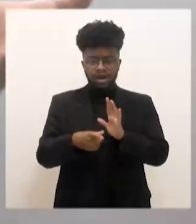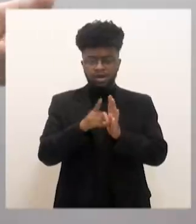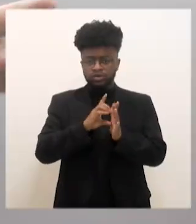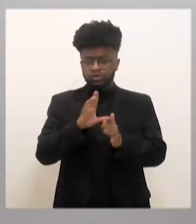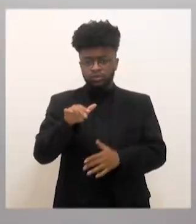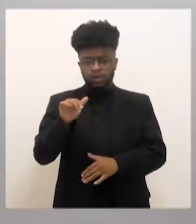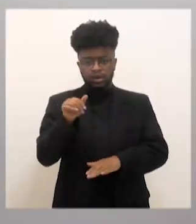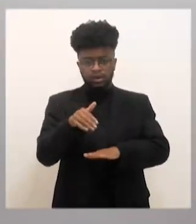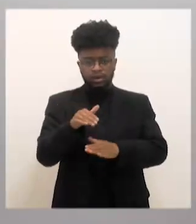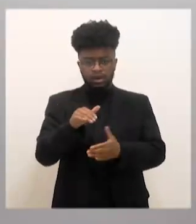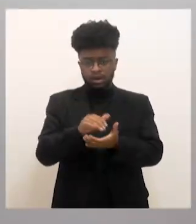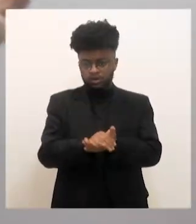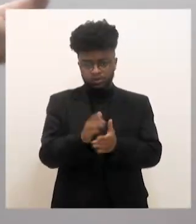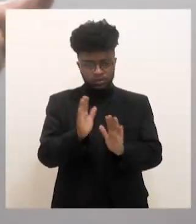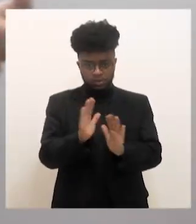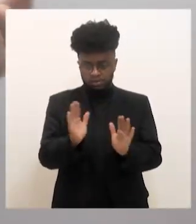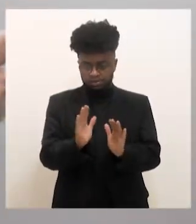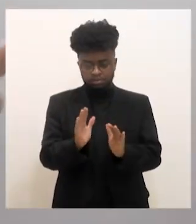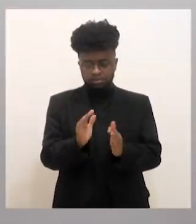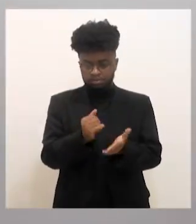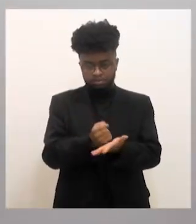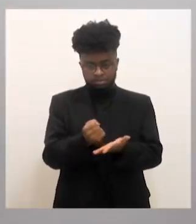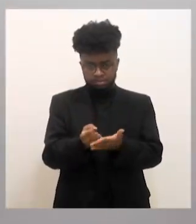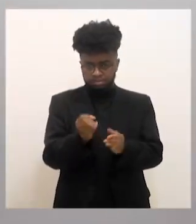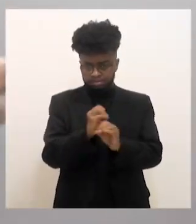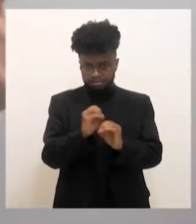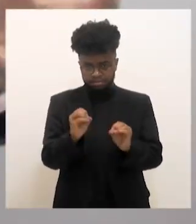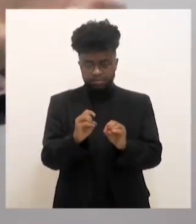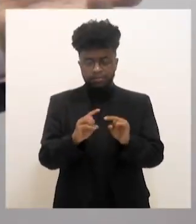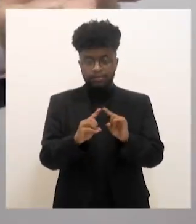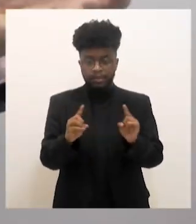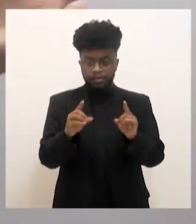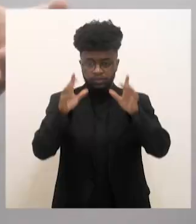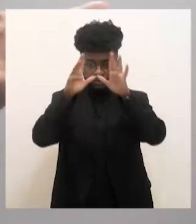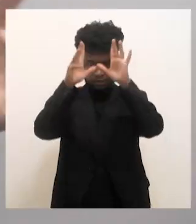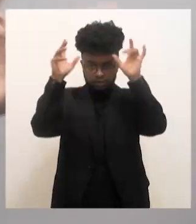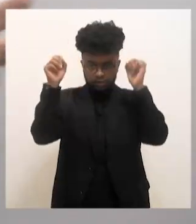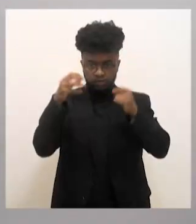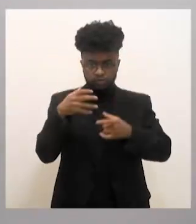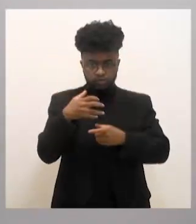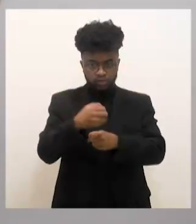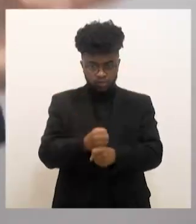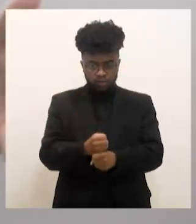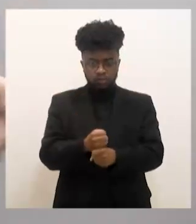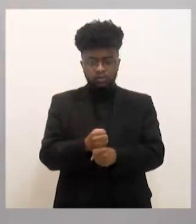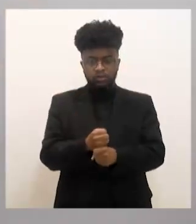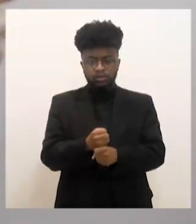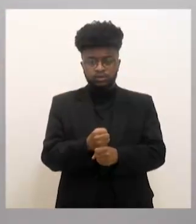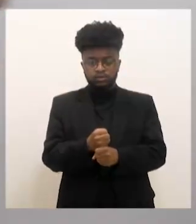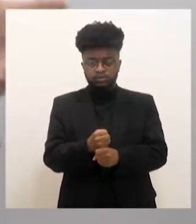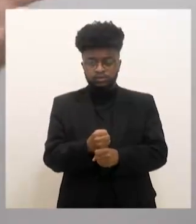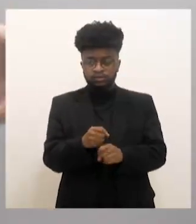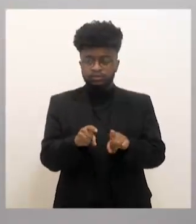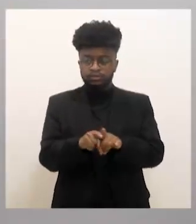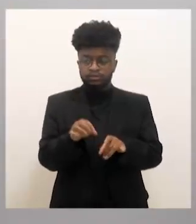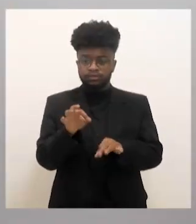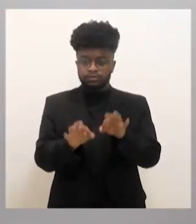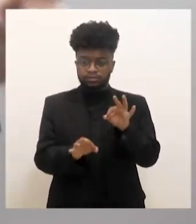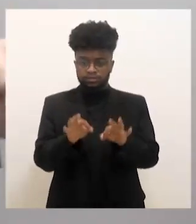casado na forma civil. E o próprio Tribunal de Contas, né, de